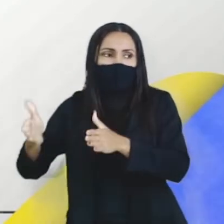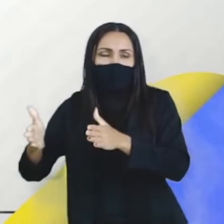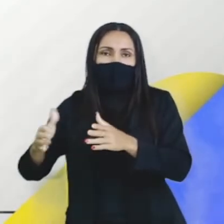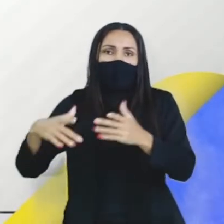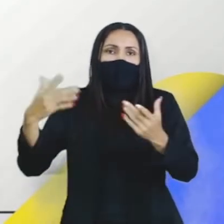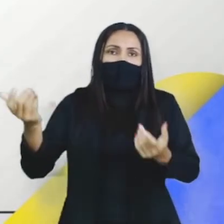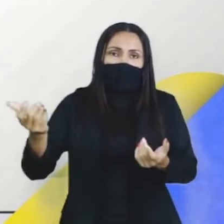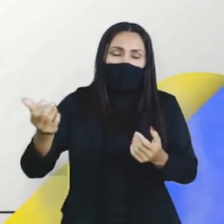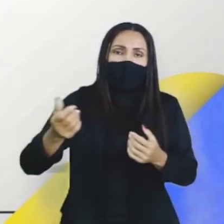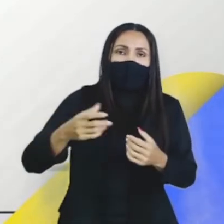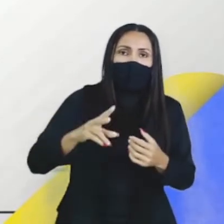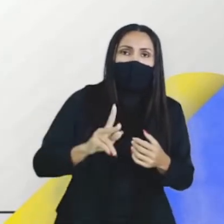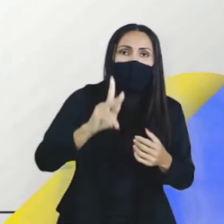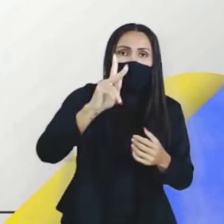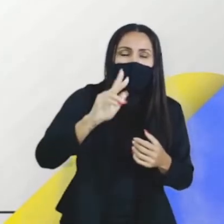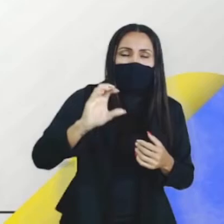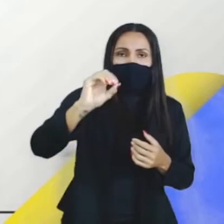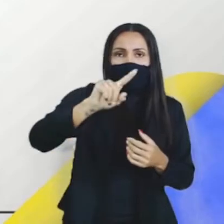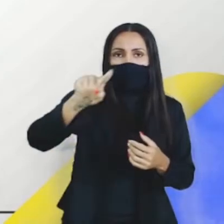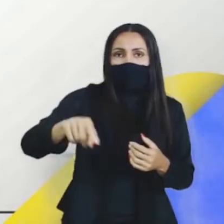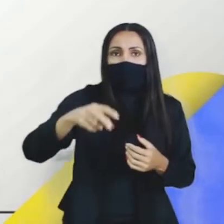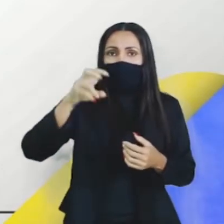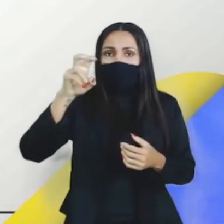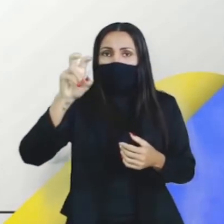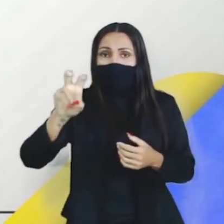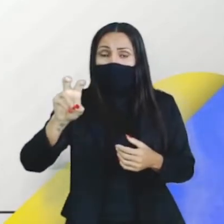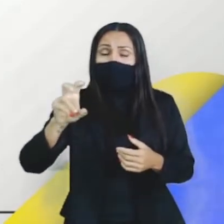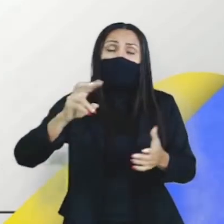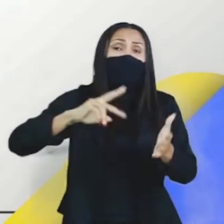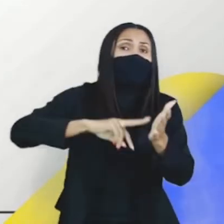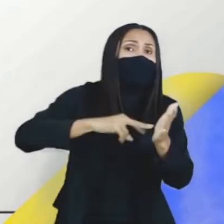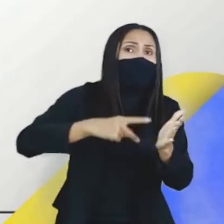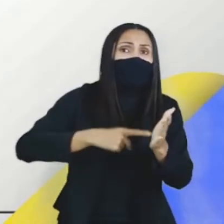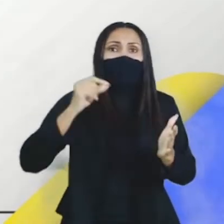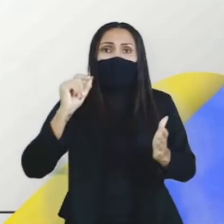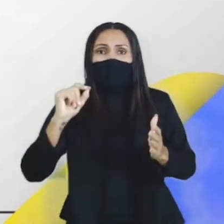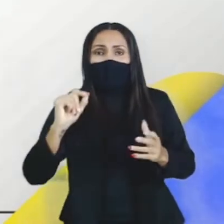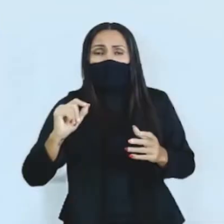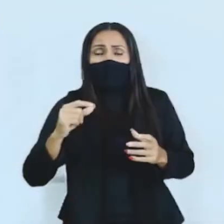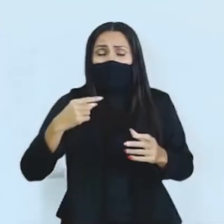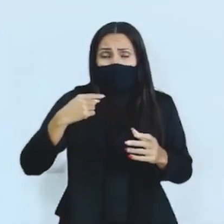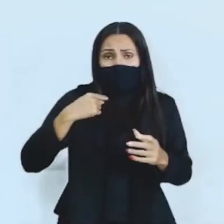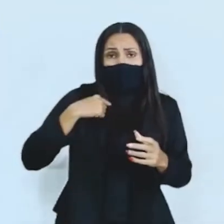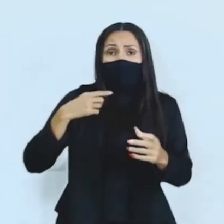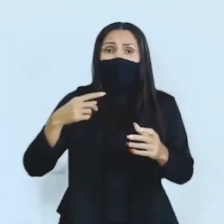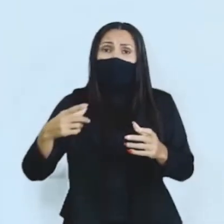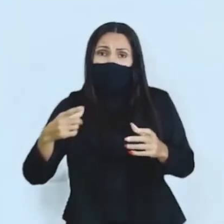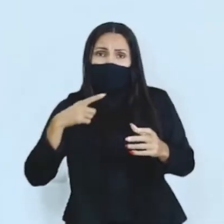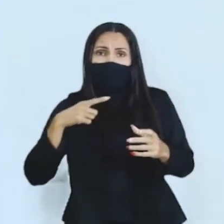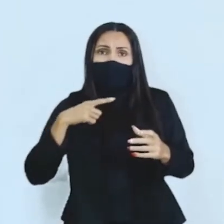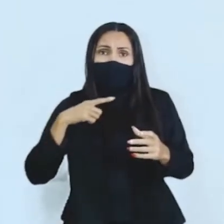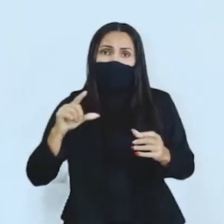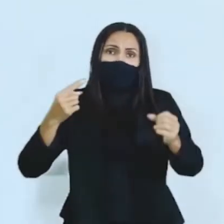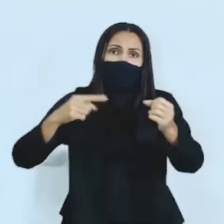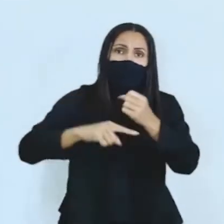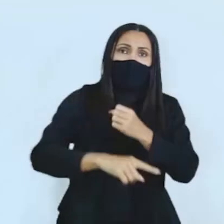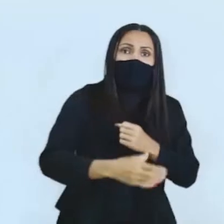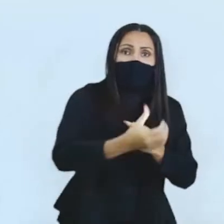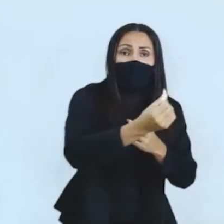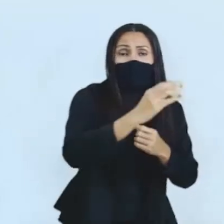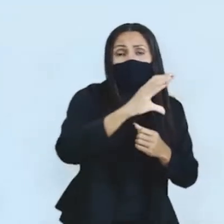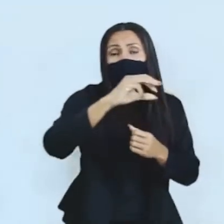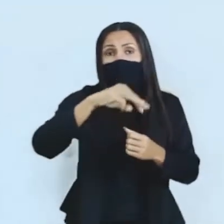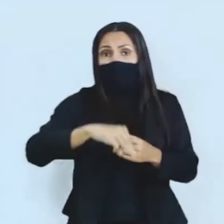a 0,5. Então, isso significa que se eu tinha uma profundidade de 6 centímetros,